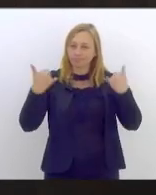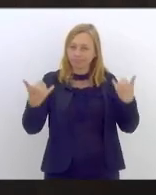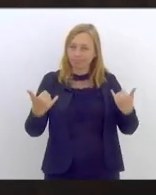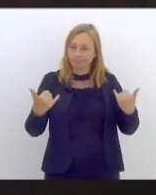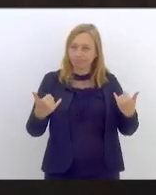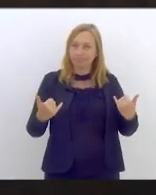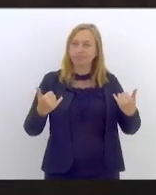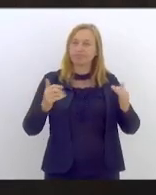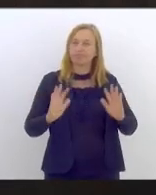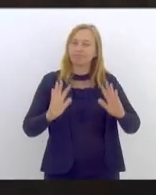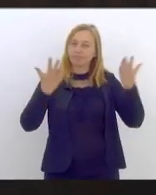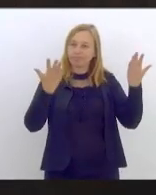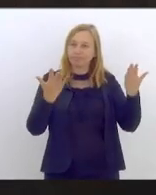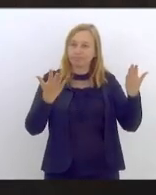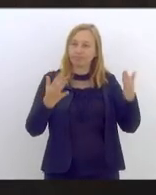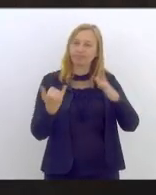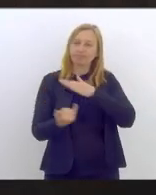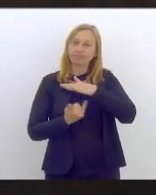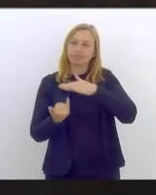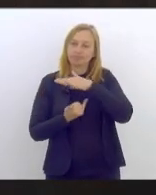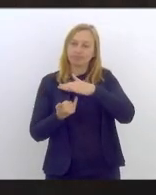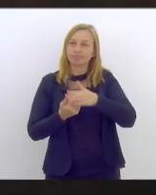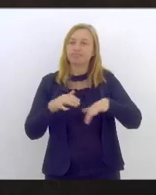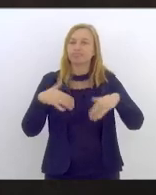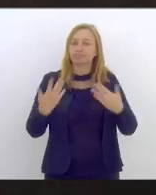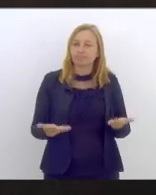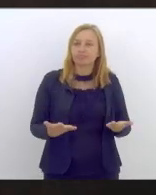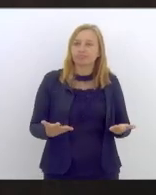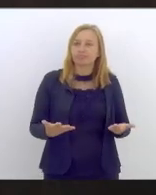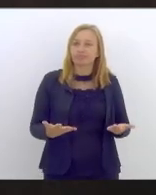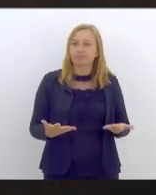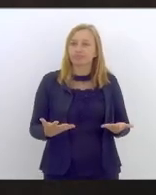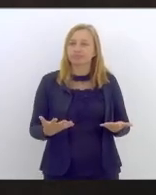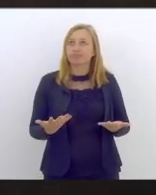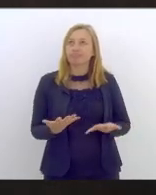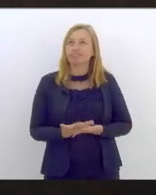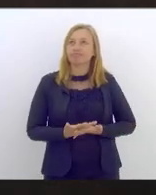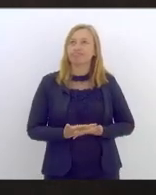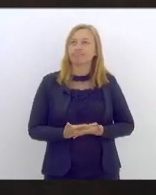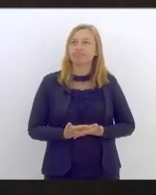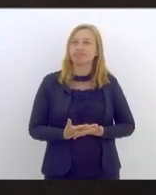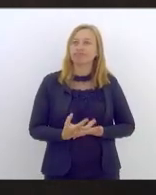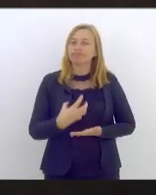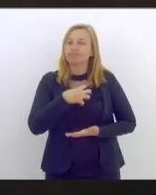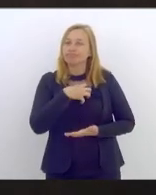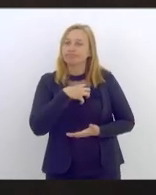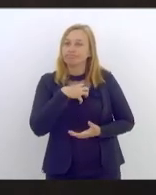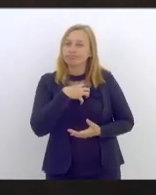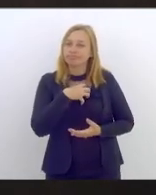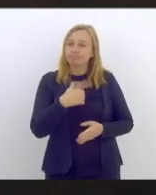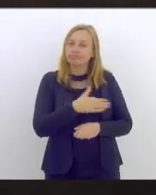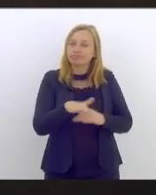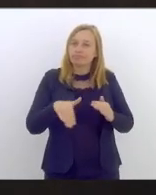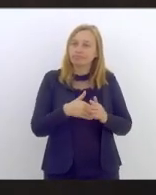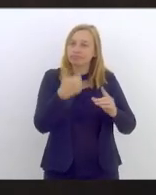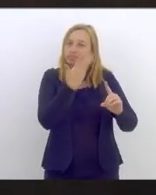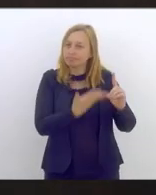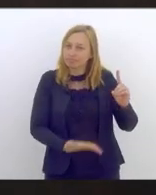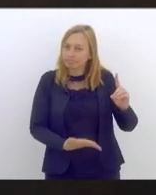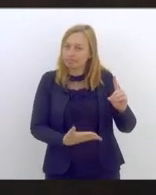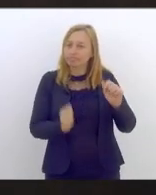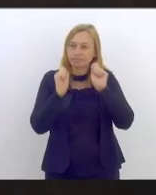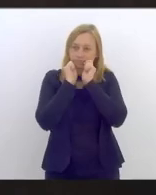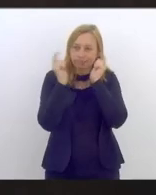no Dia comemorativo da nossa instituição Então foi uma nós nos sentimos homenageados pela pela